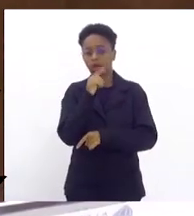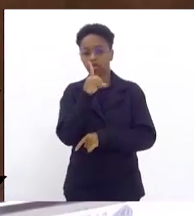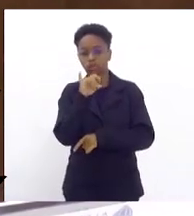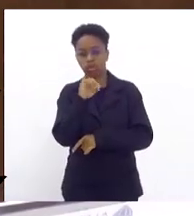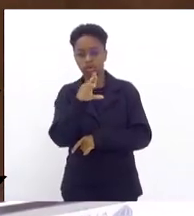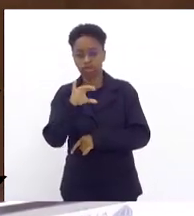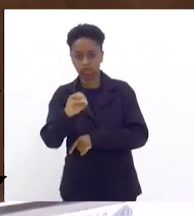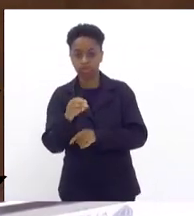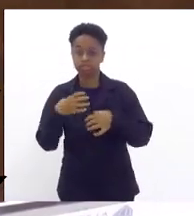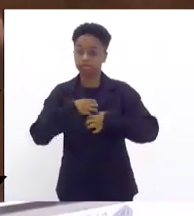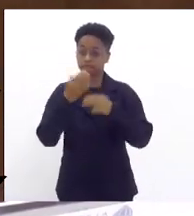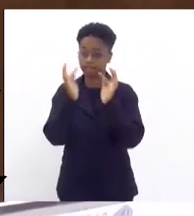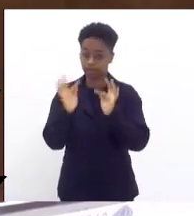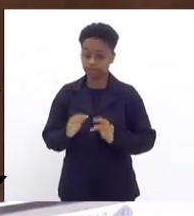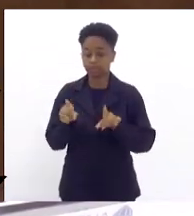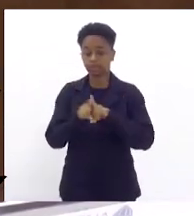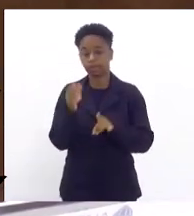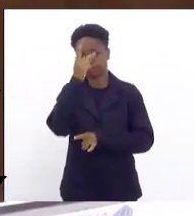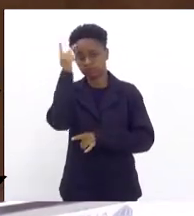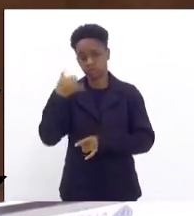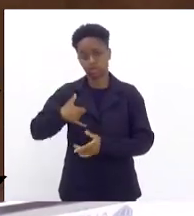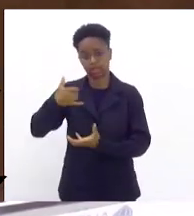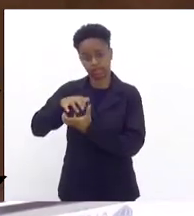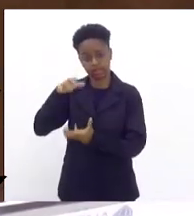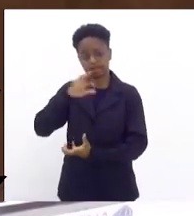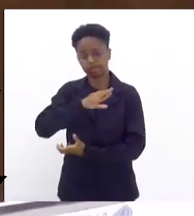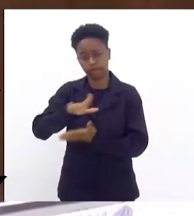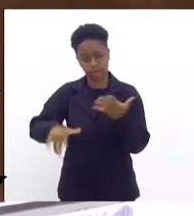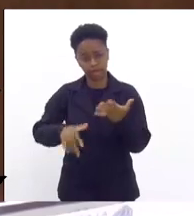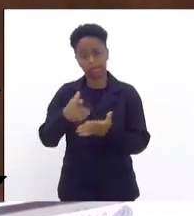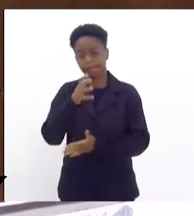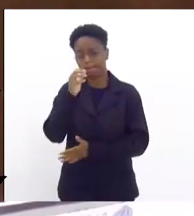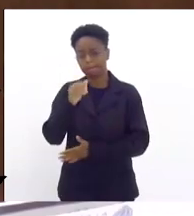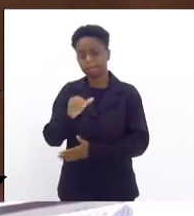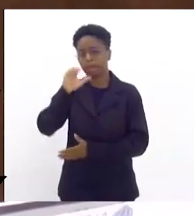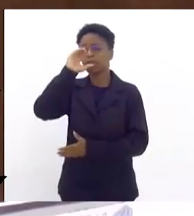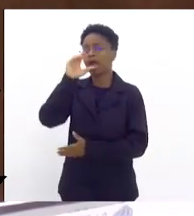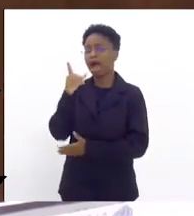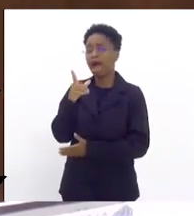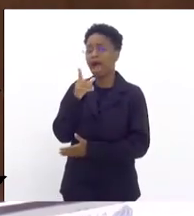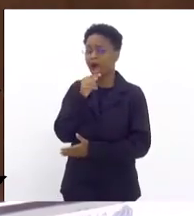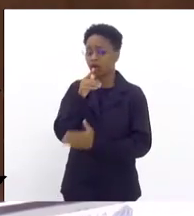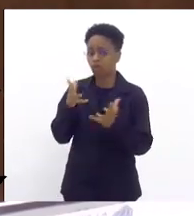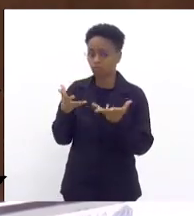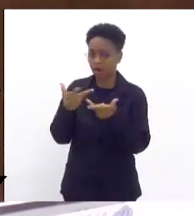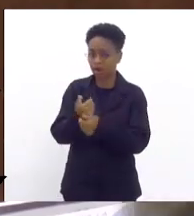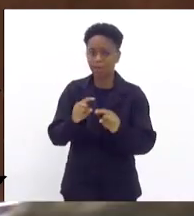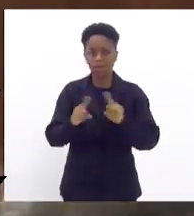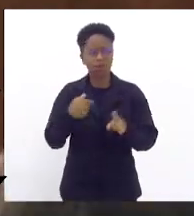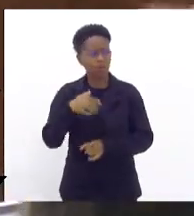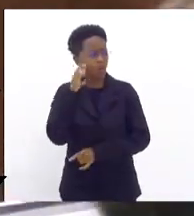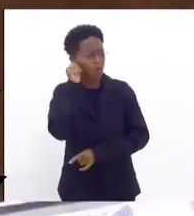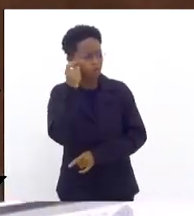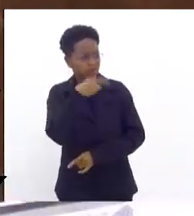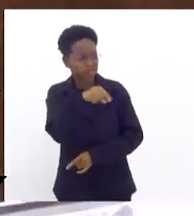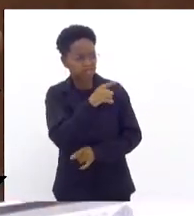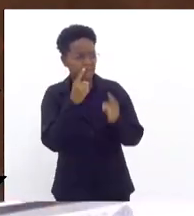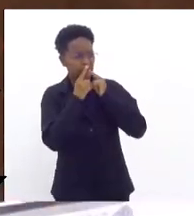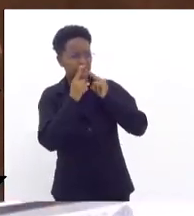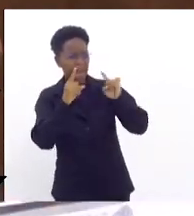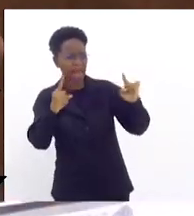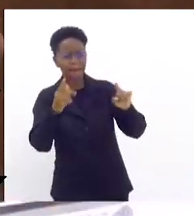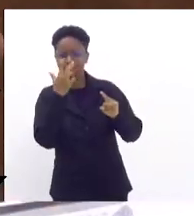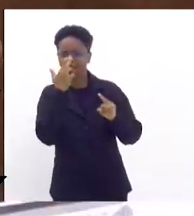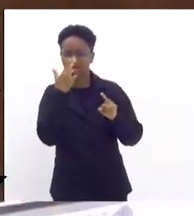diversas pessoas idosas bebendo águas de qualidade. Aí, quando você ouço todo mundo falando isso, parece que eu vivo em